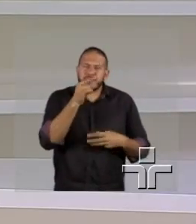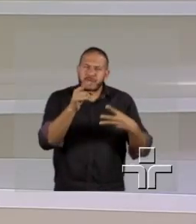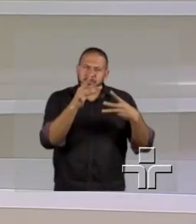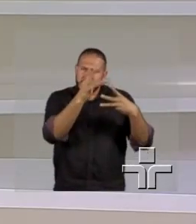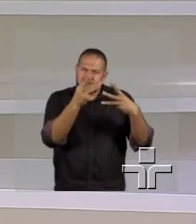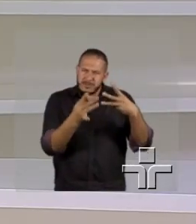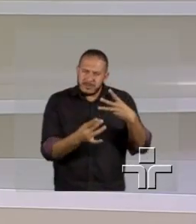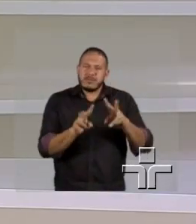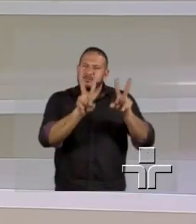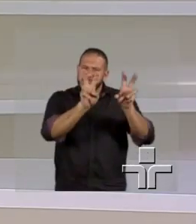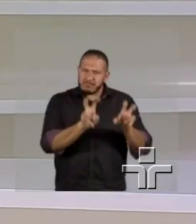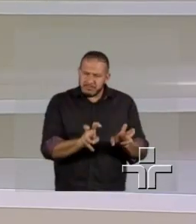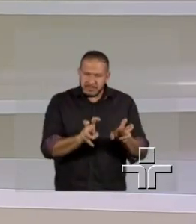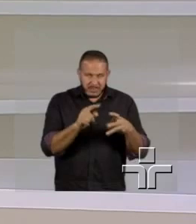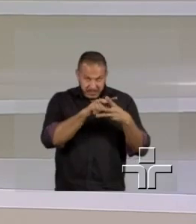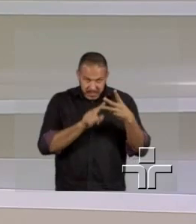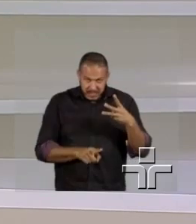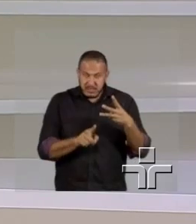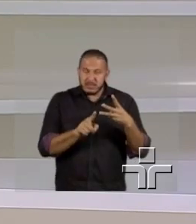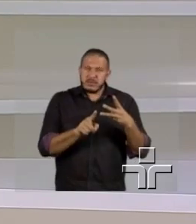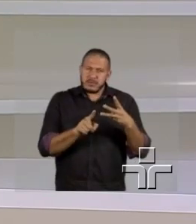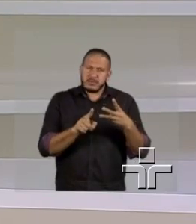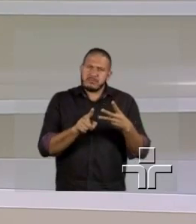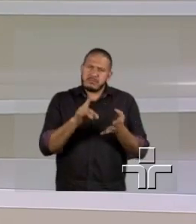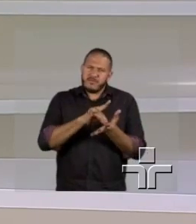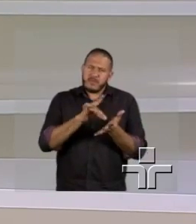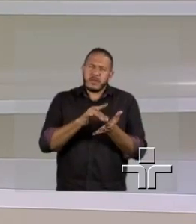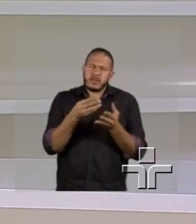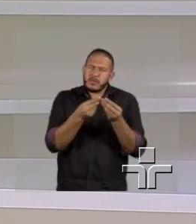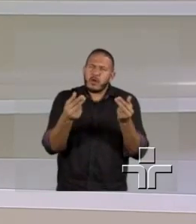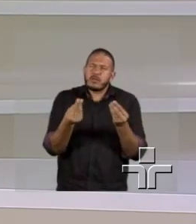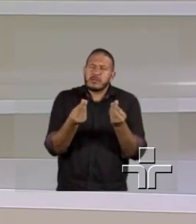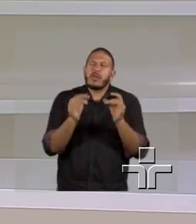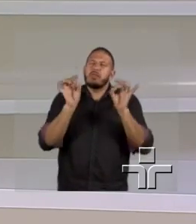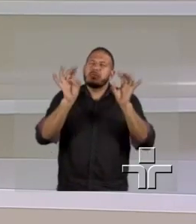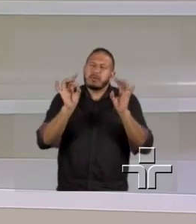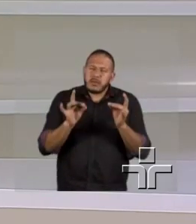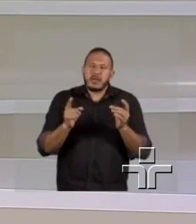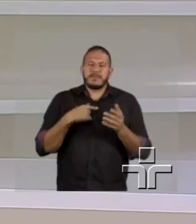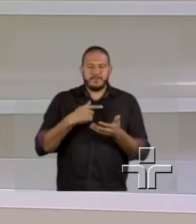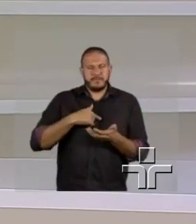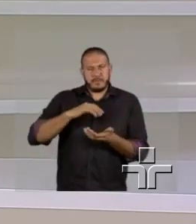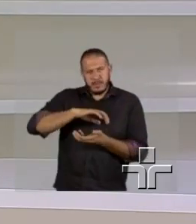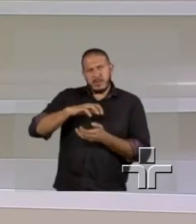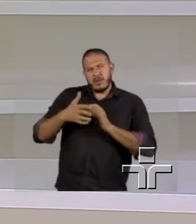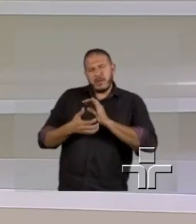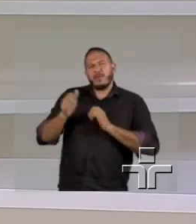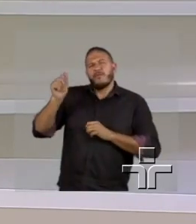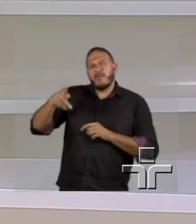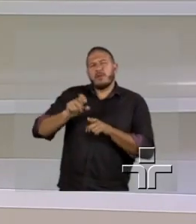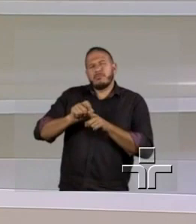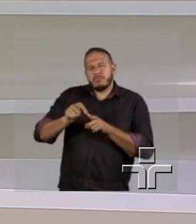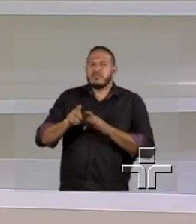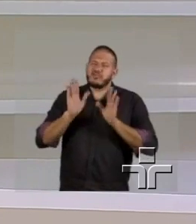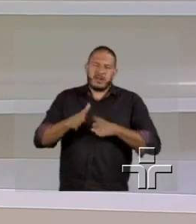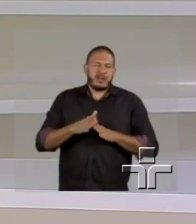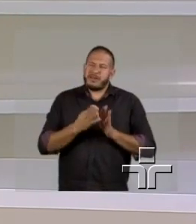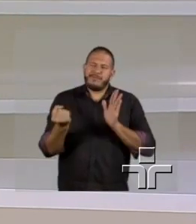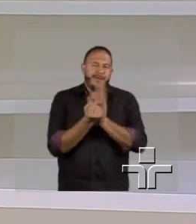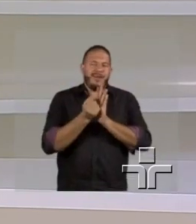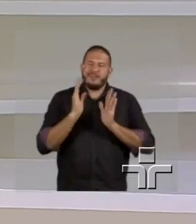de TCU e tal. Tem muita gente boa da carreira de gestores públicos. Tem